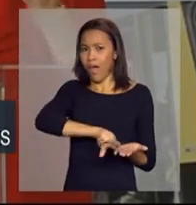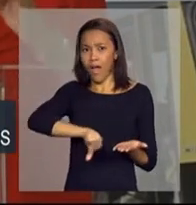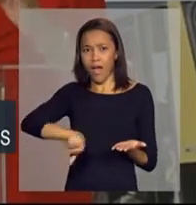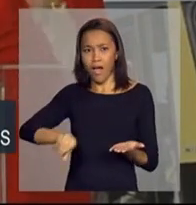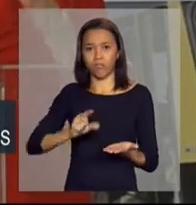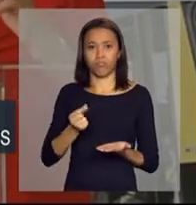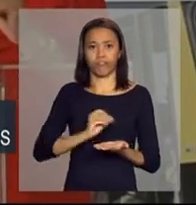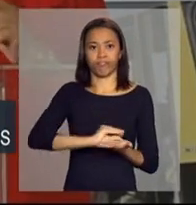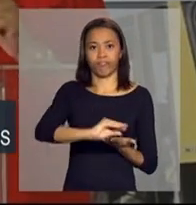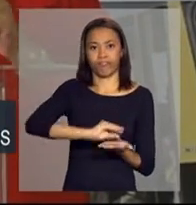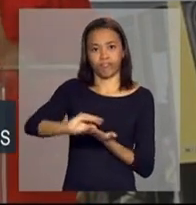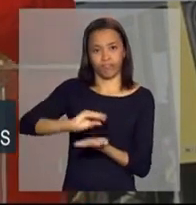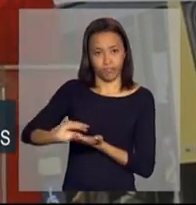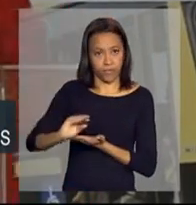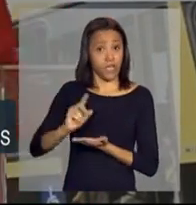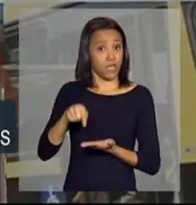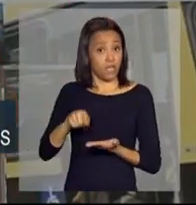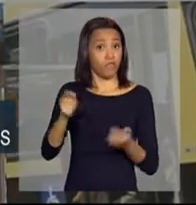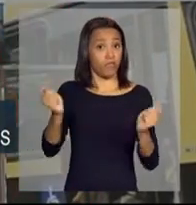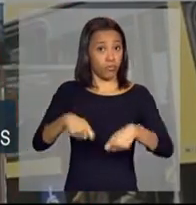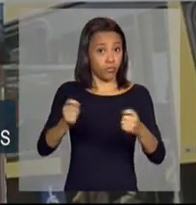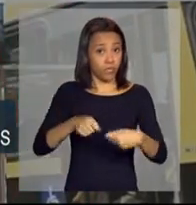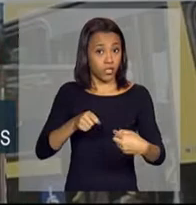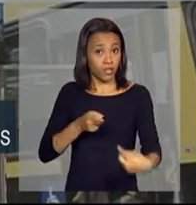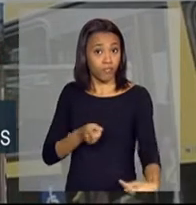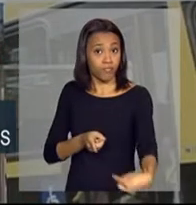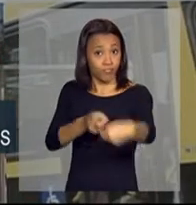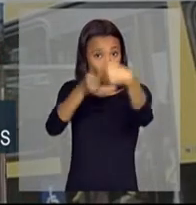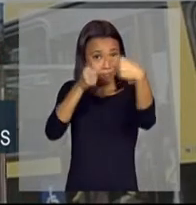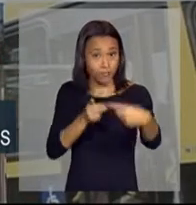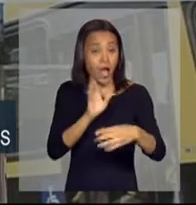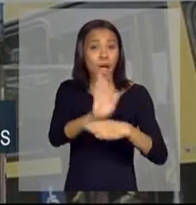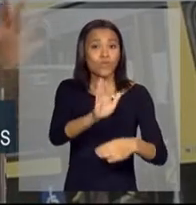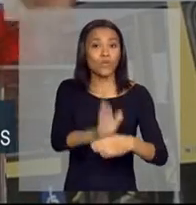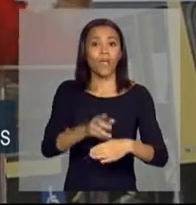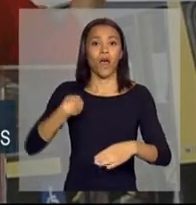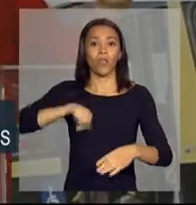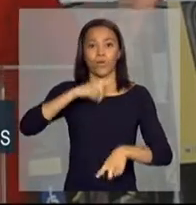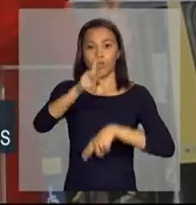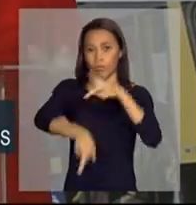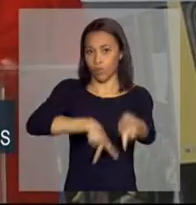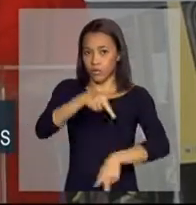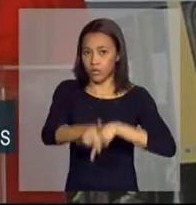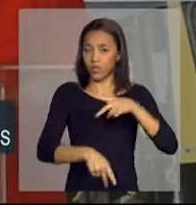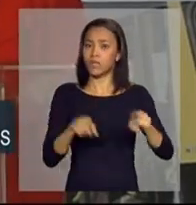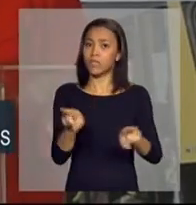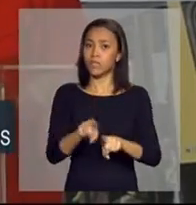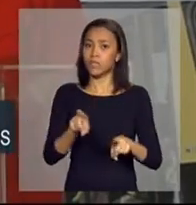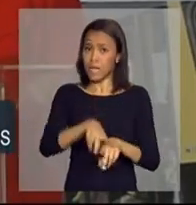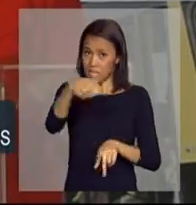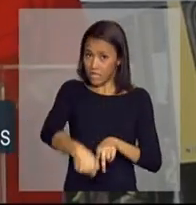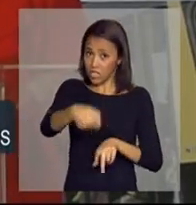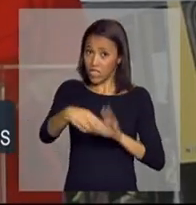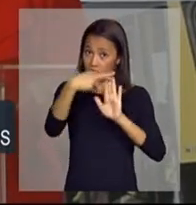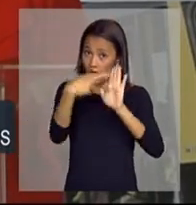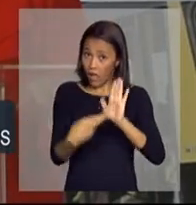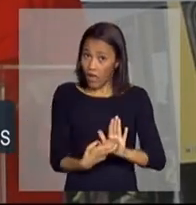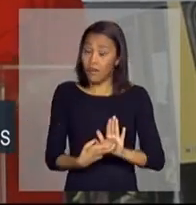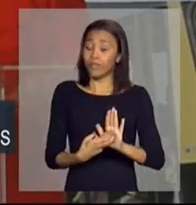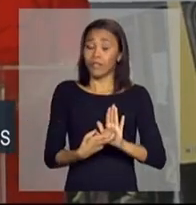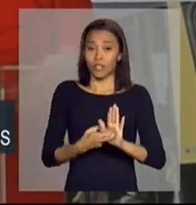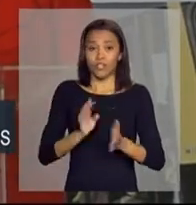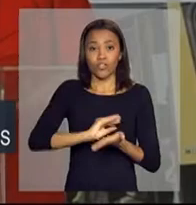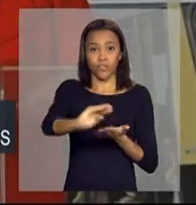que seja compatível com as necessidades da nossa população e com as exigências de investimento da nossa